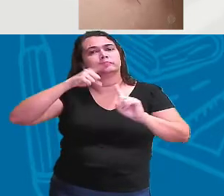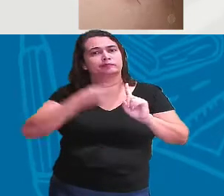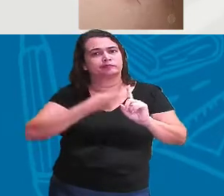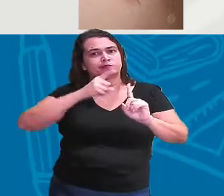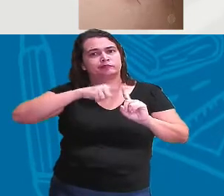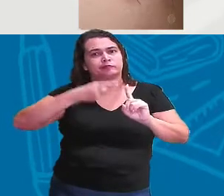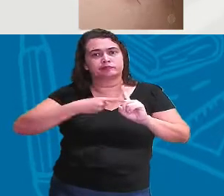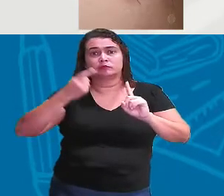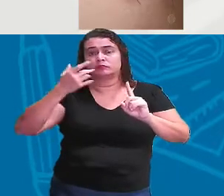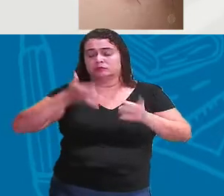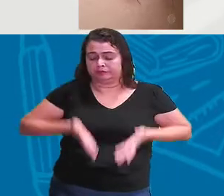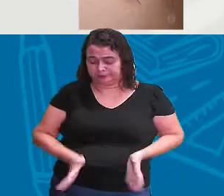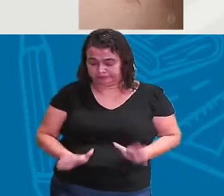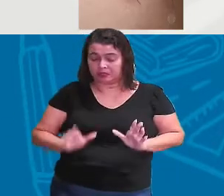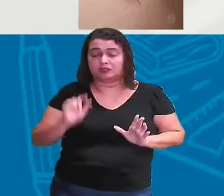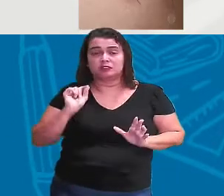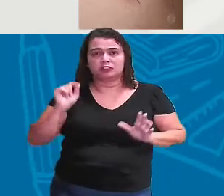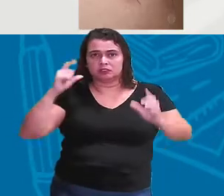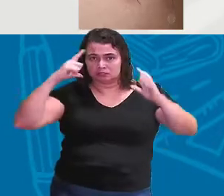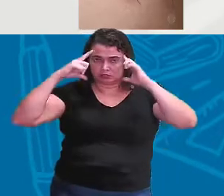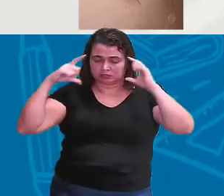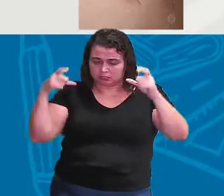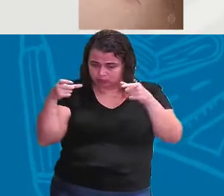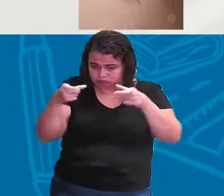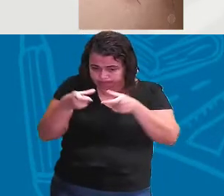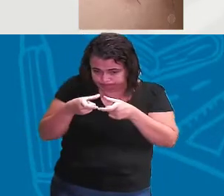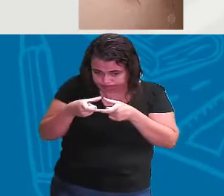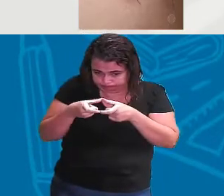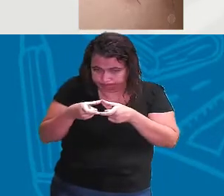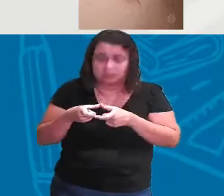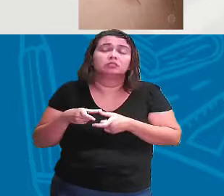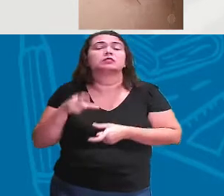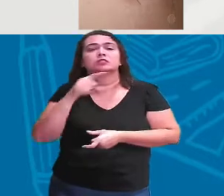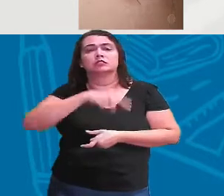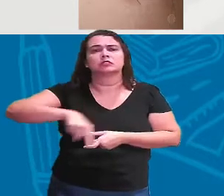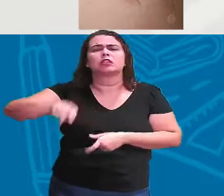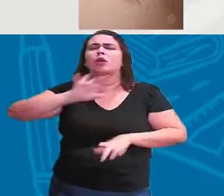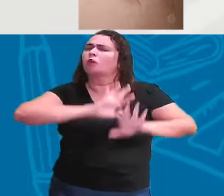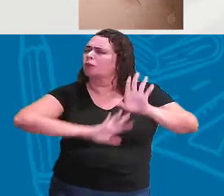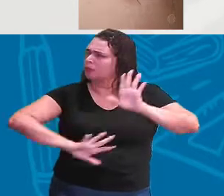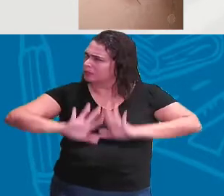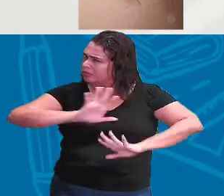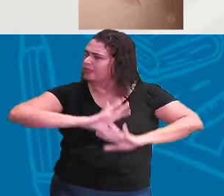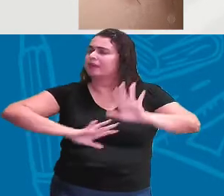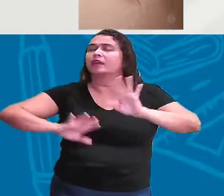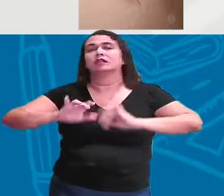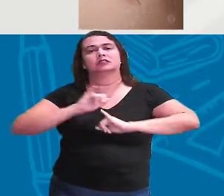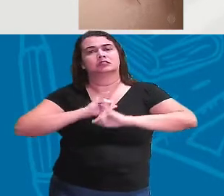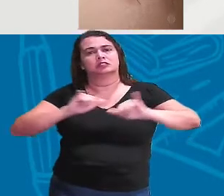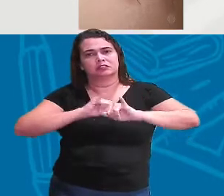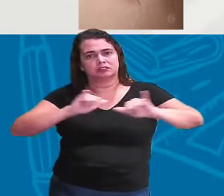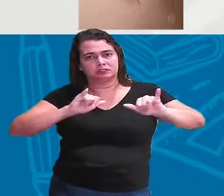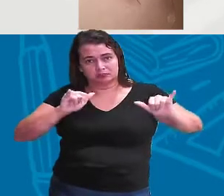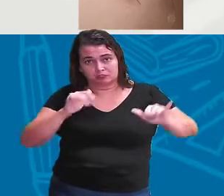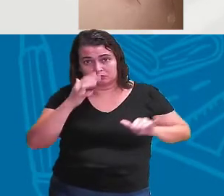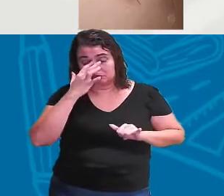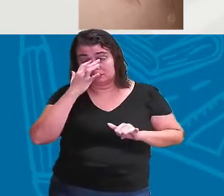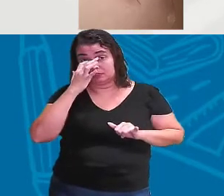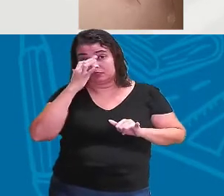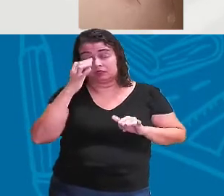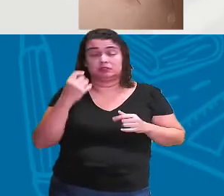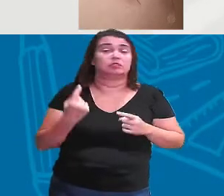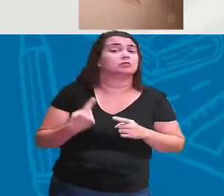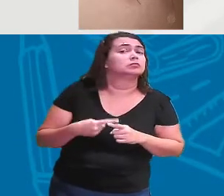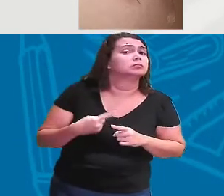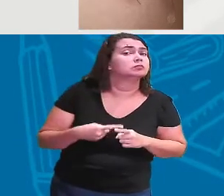Aqui cabe todo o nosso respeito, todo o nosso carinho, todo o nosso cuidado com relação a essas informações, para não abrir portas para um